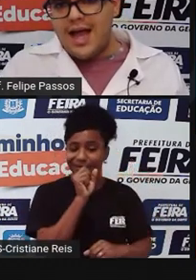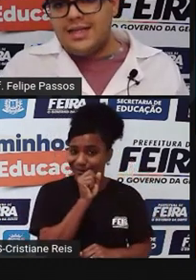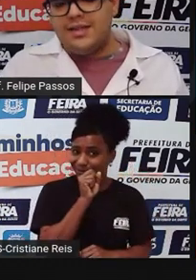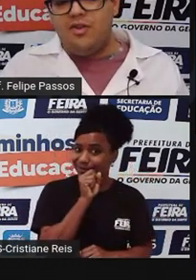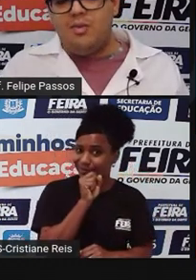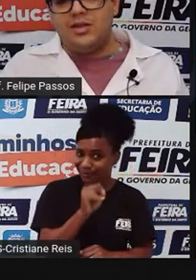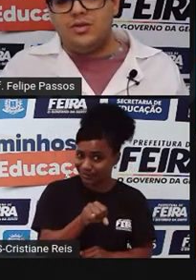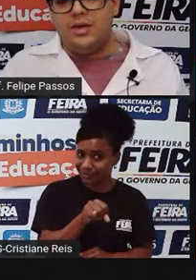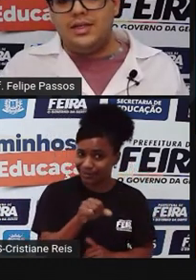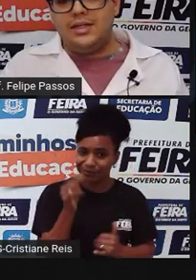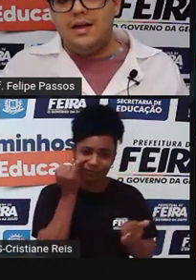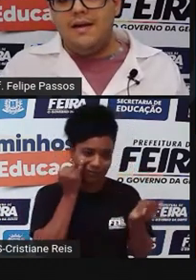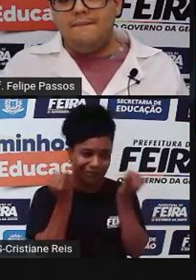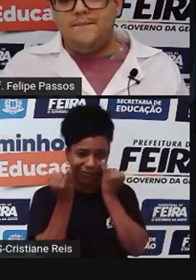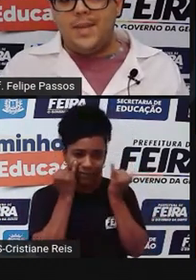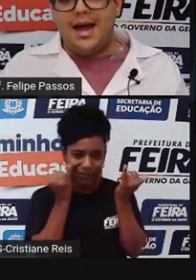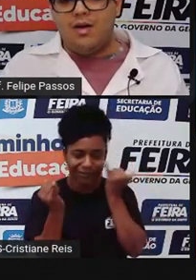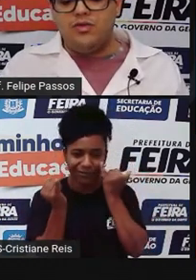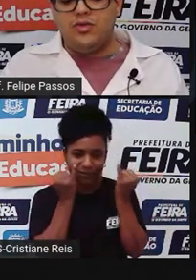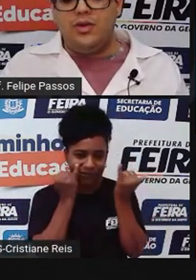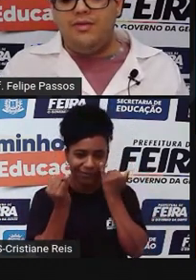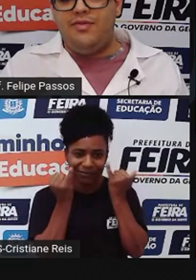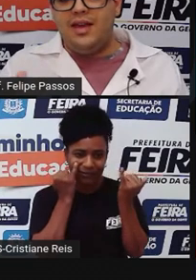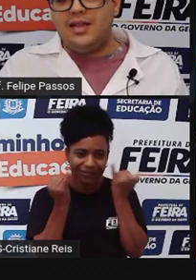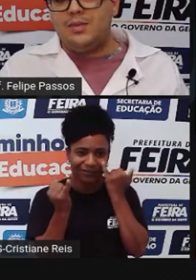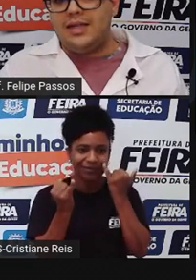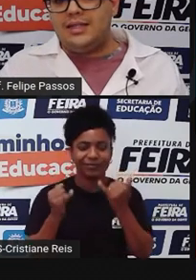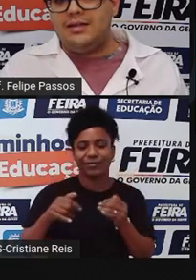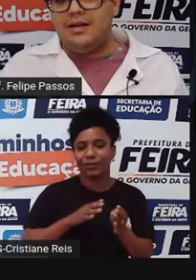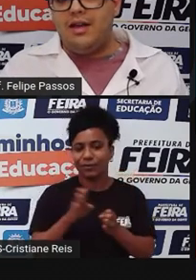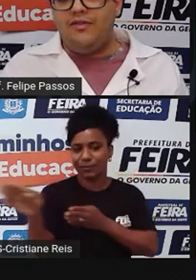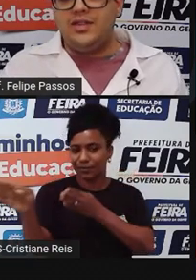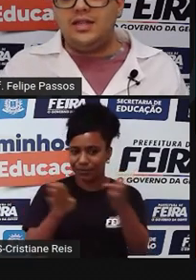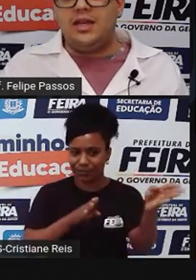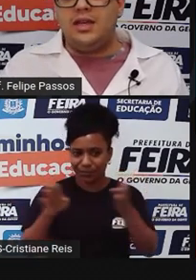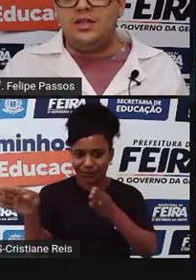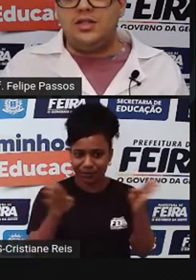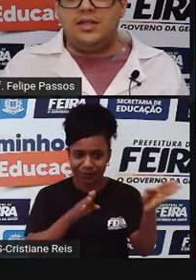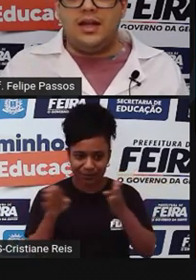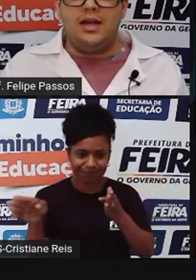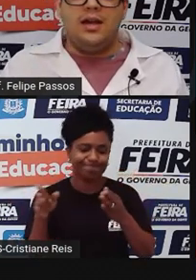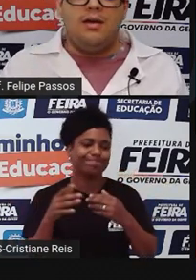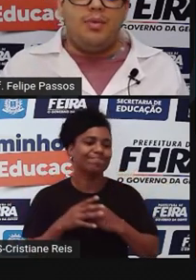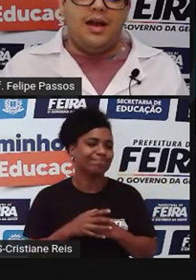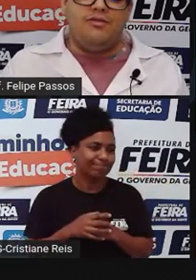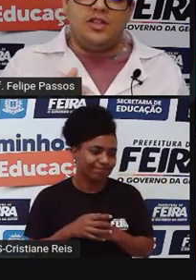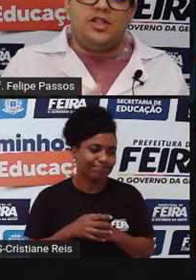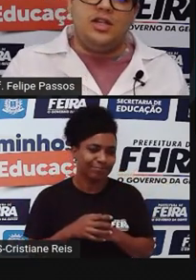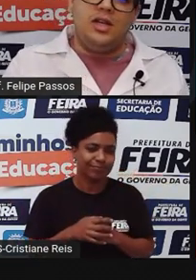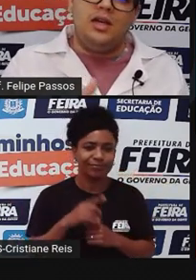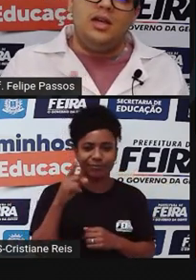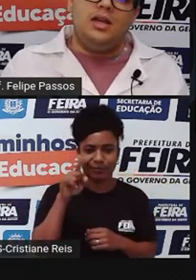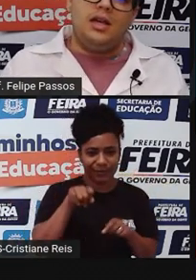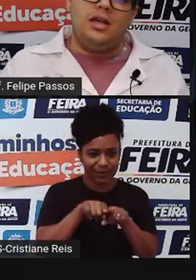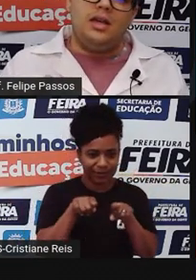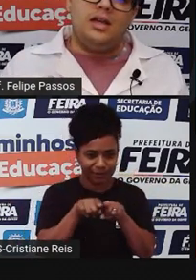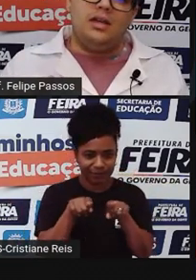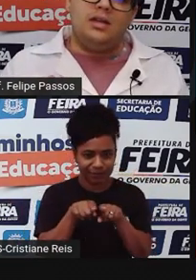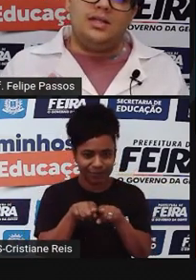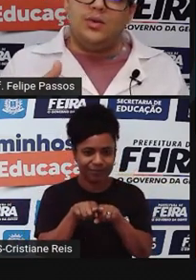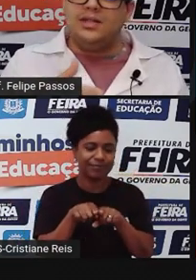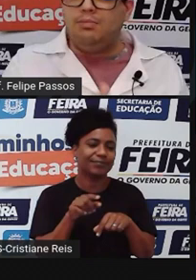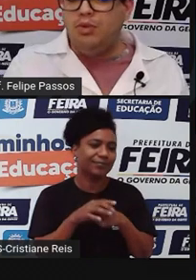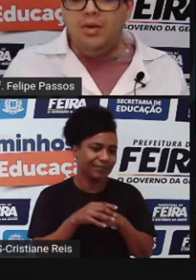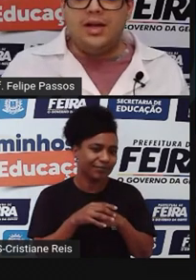souberam usar essas informações para construir vias mais eficientes né para investir